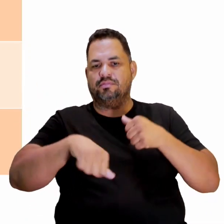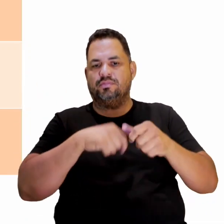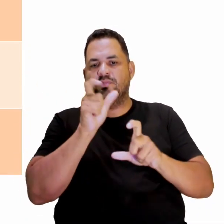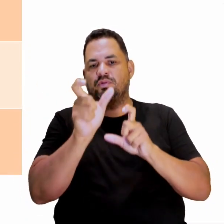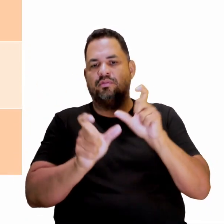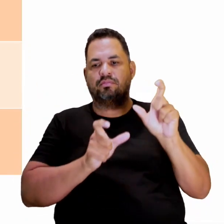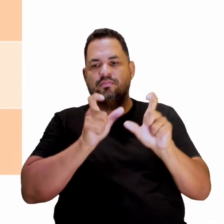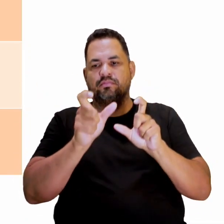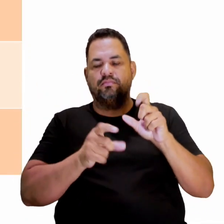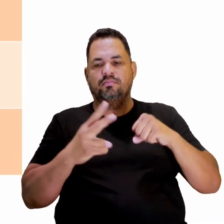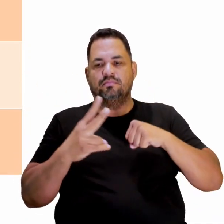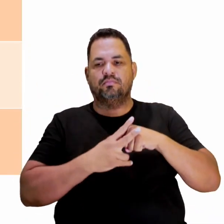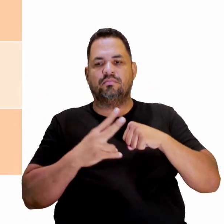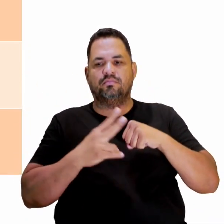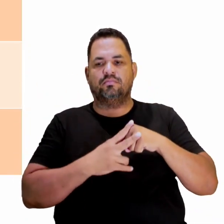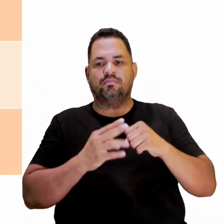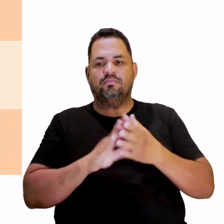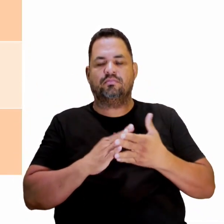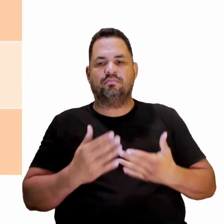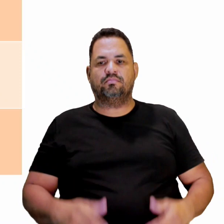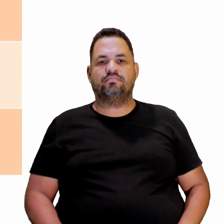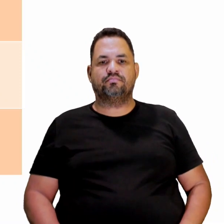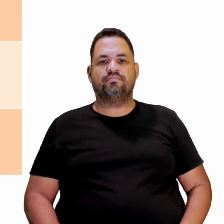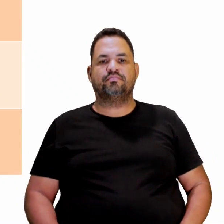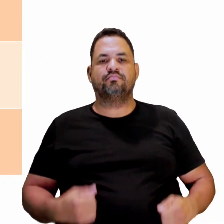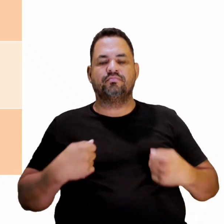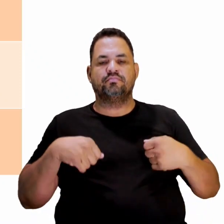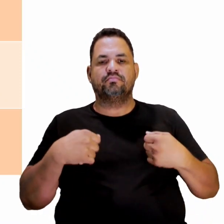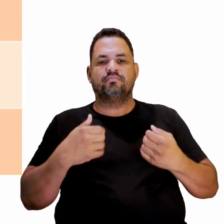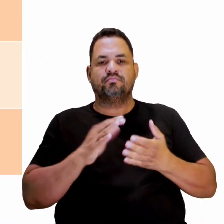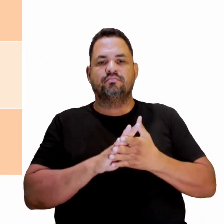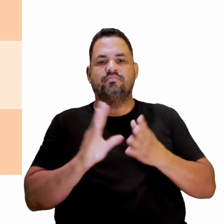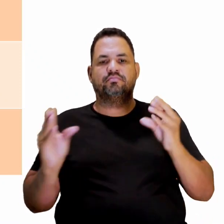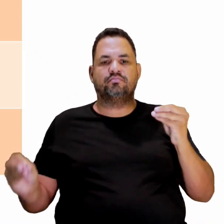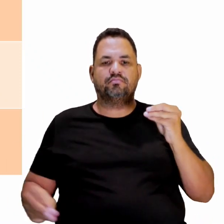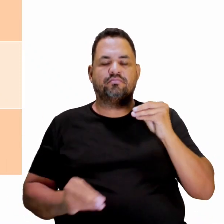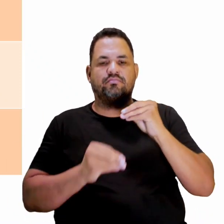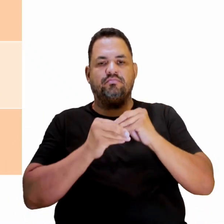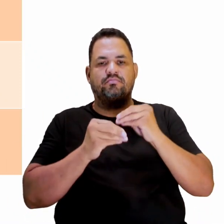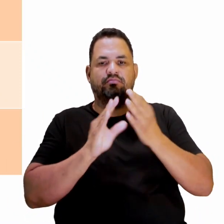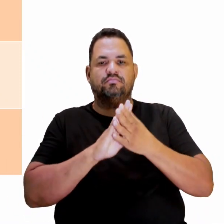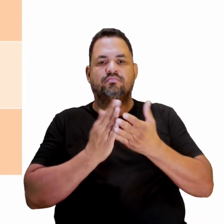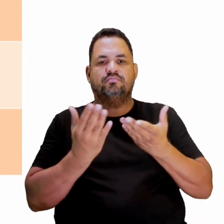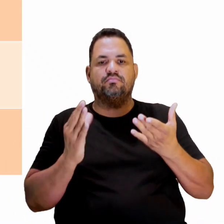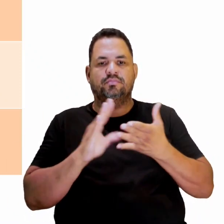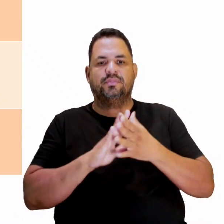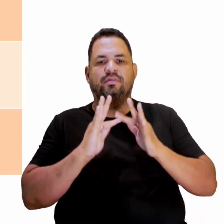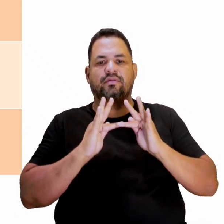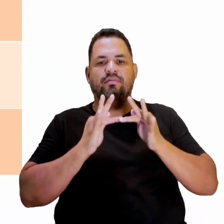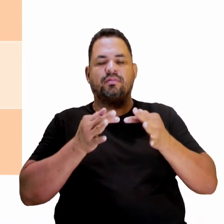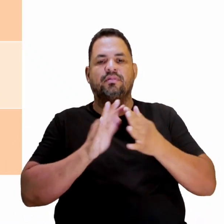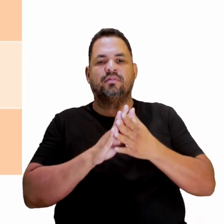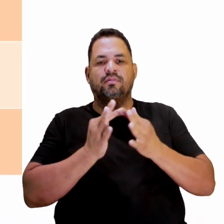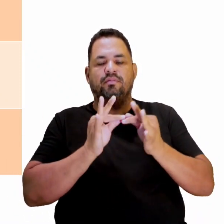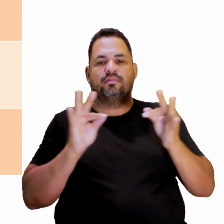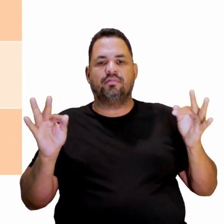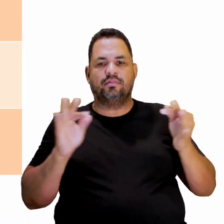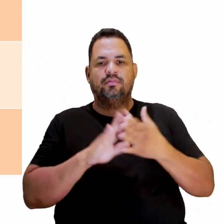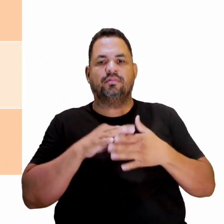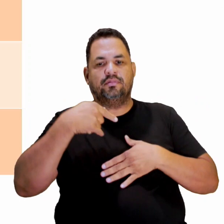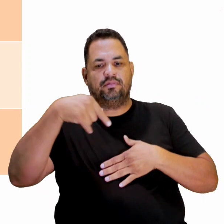verbal. Logo em seguida, você precisa do seu complemento para complementar a frase. Então, I will go to work, eu irei ao